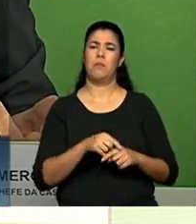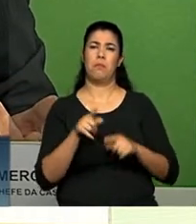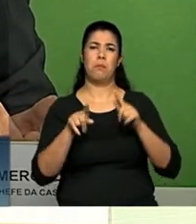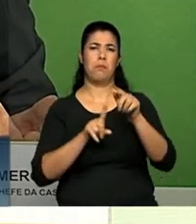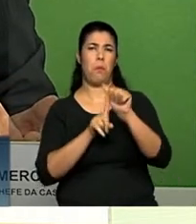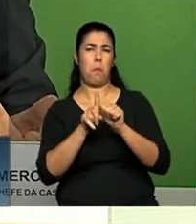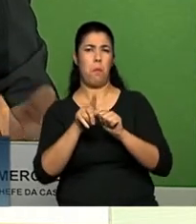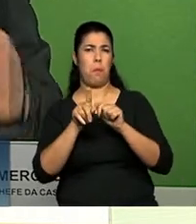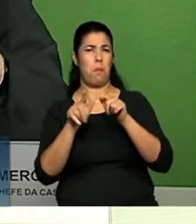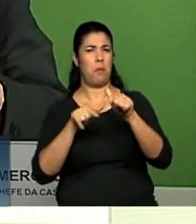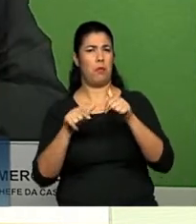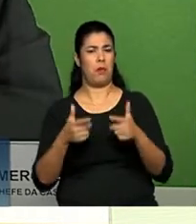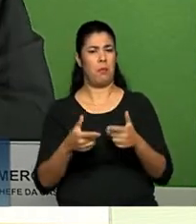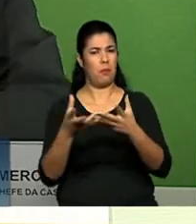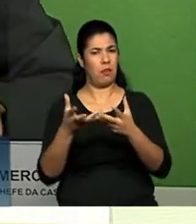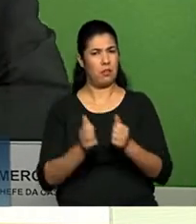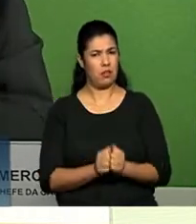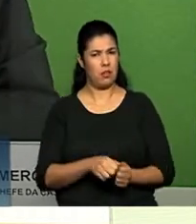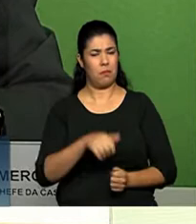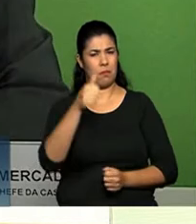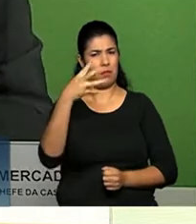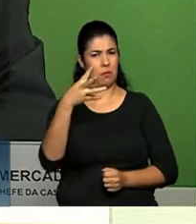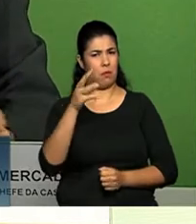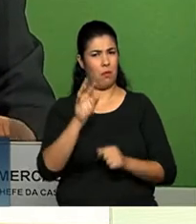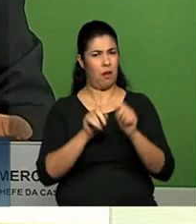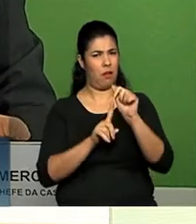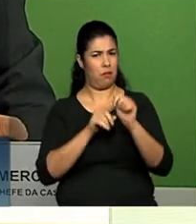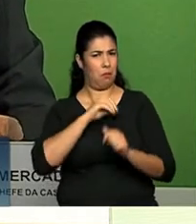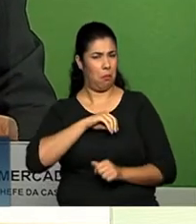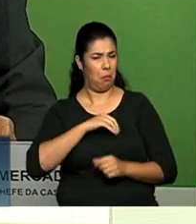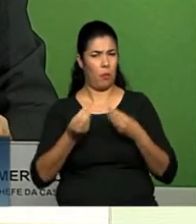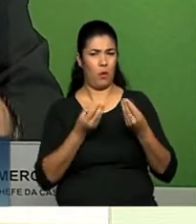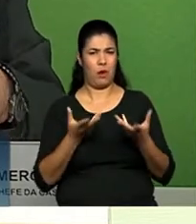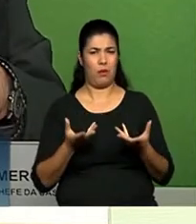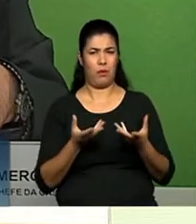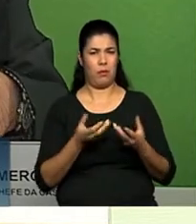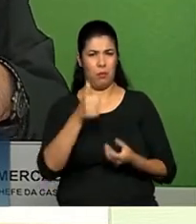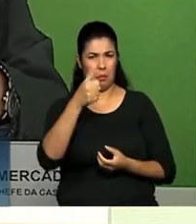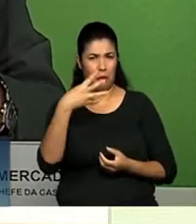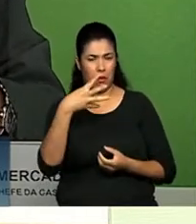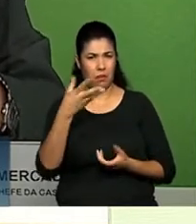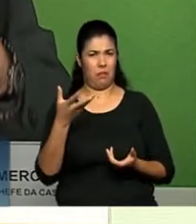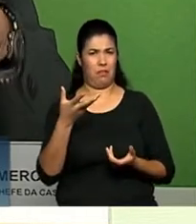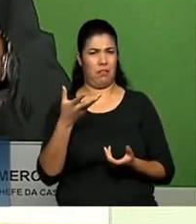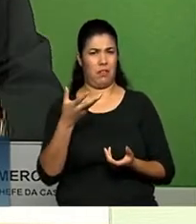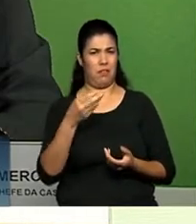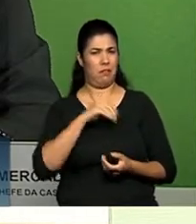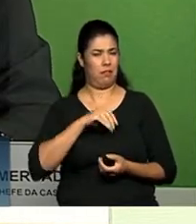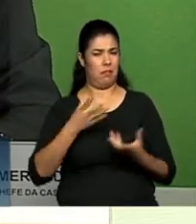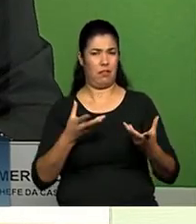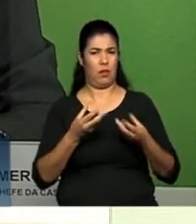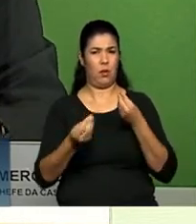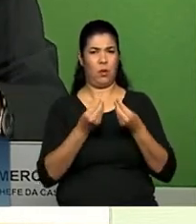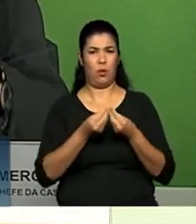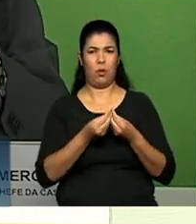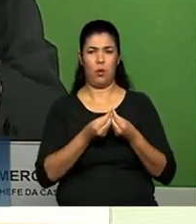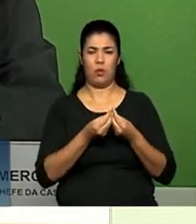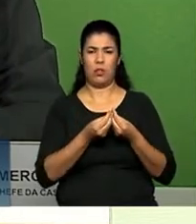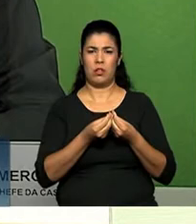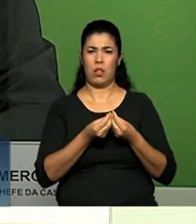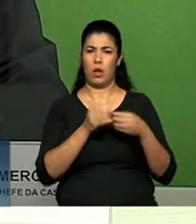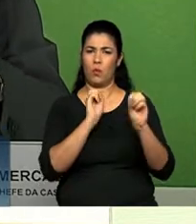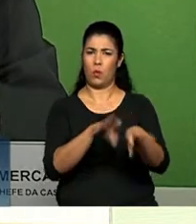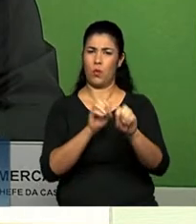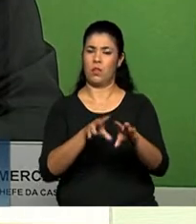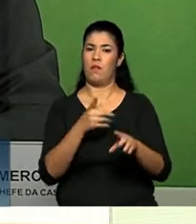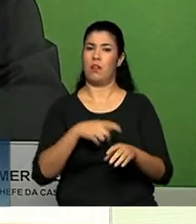mês? Porque quem paga essa conta é toda a sociedade através dos impostos. Então, o que nós estamos estimulando é a cultura do trabalho. Saber que é